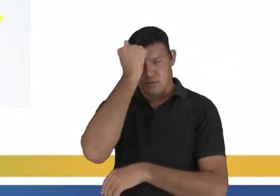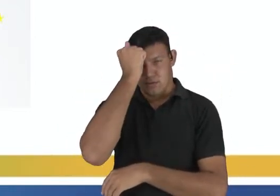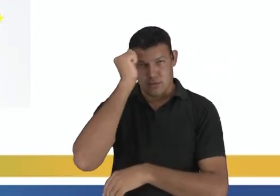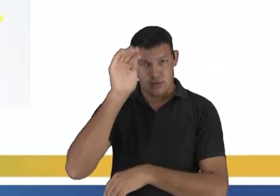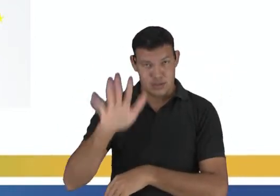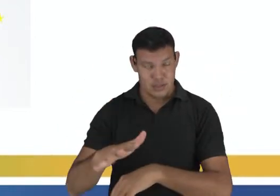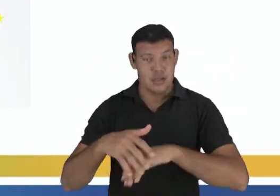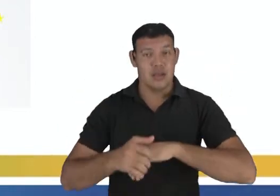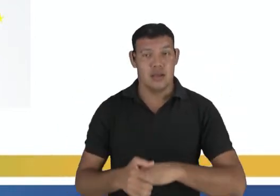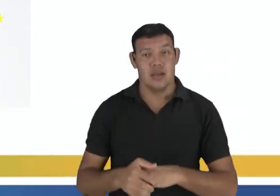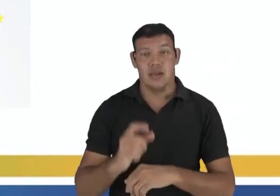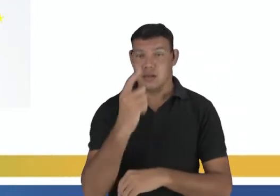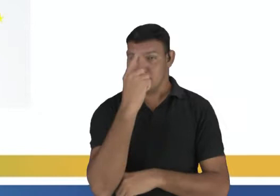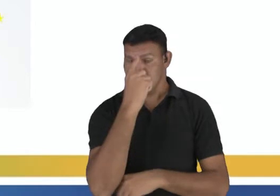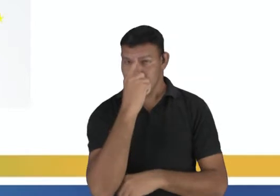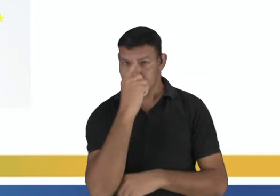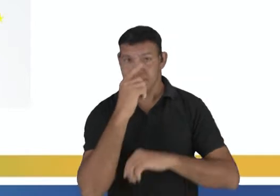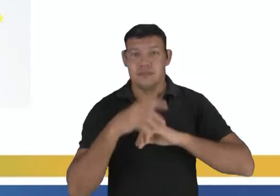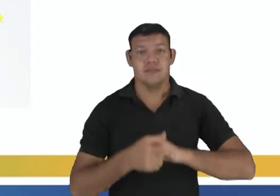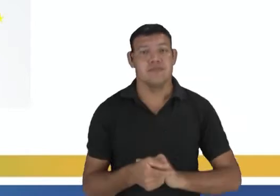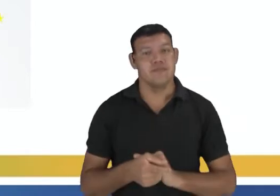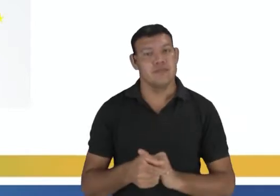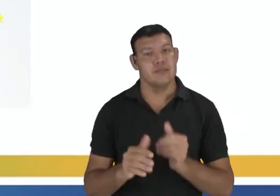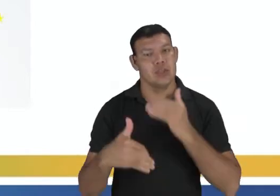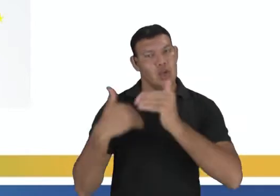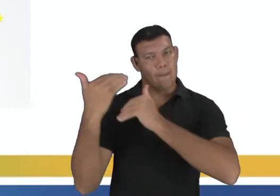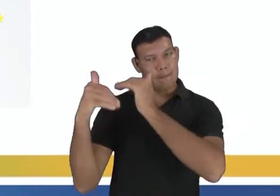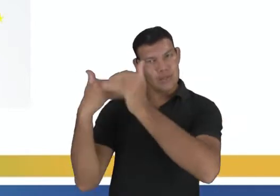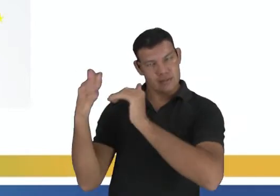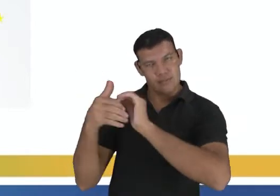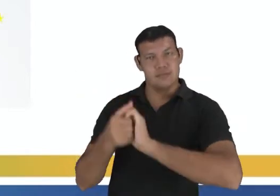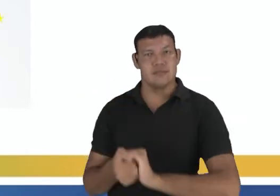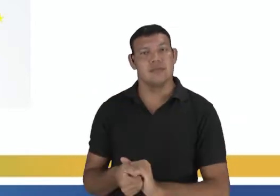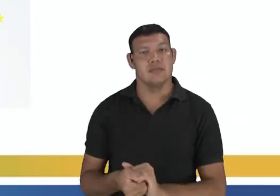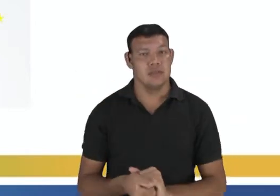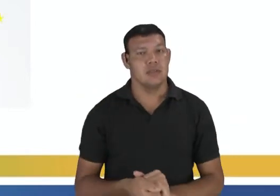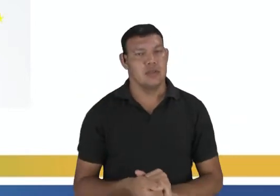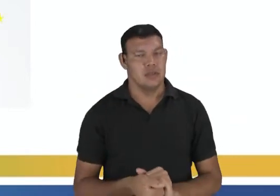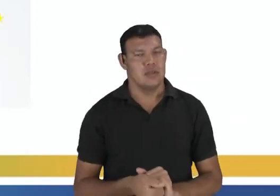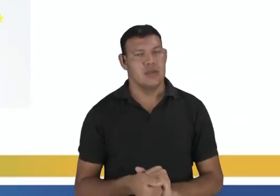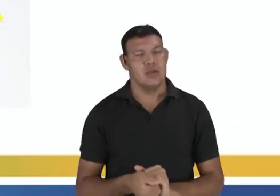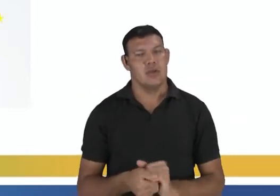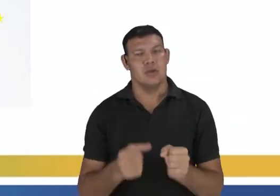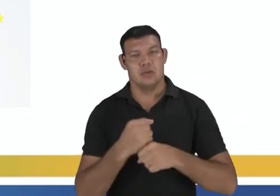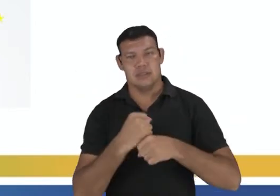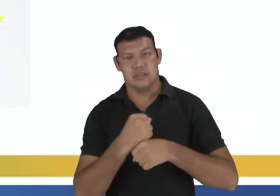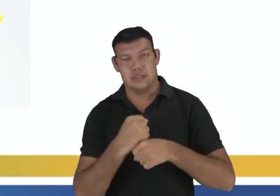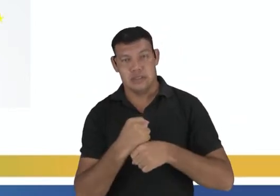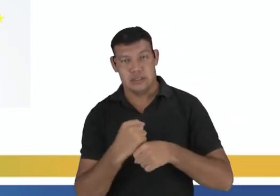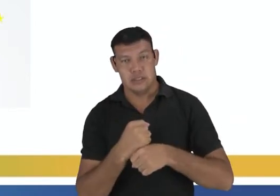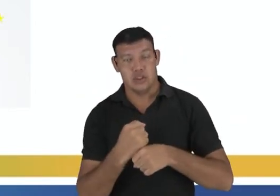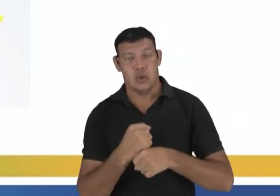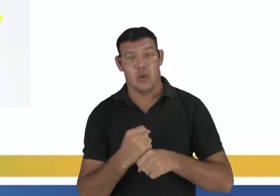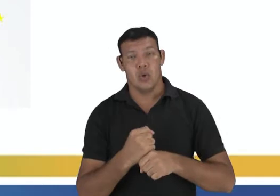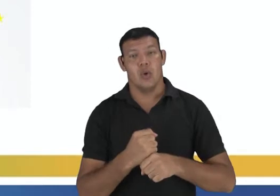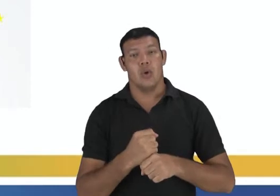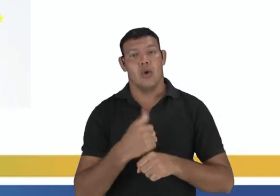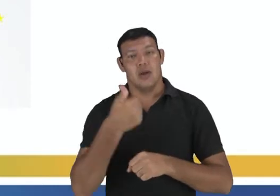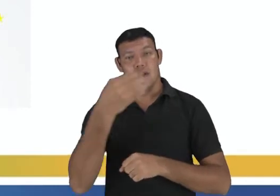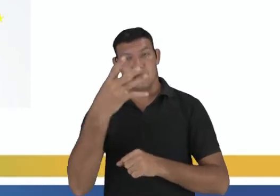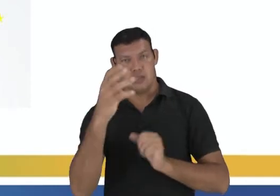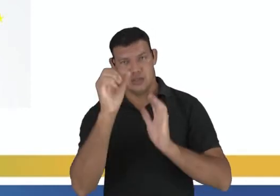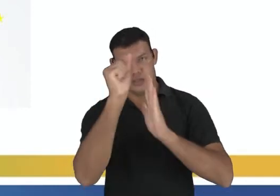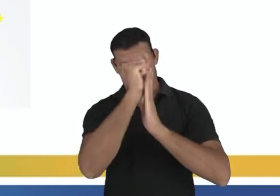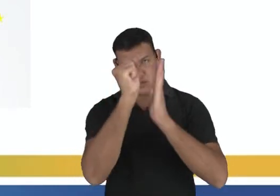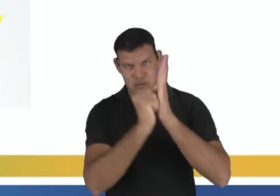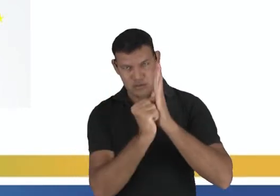seus precursores, desenvolvendo também. Seu sistema foi dominante por mais de 14 séculos e considerado em